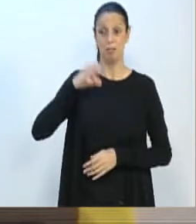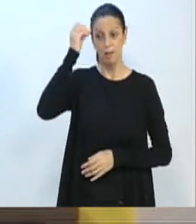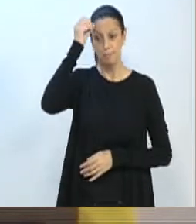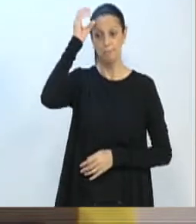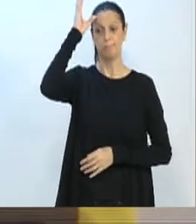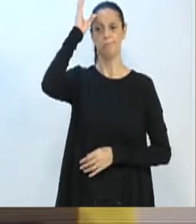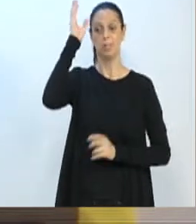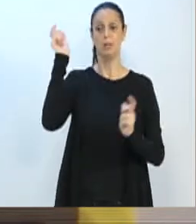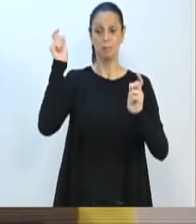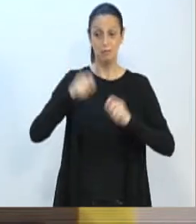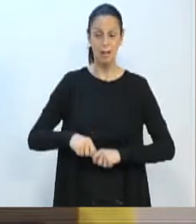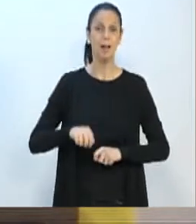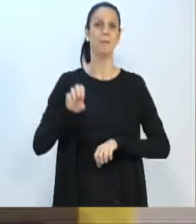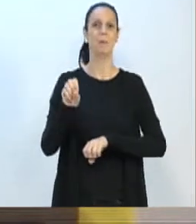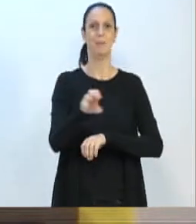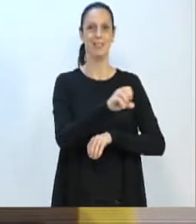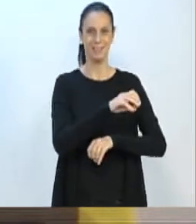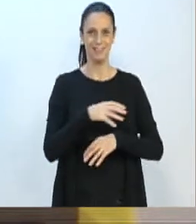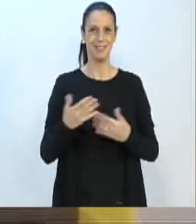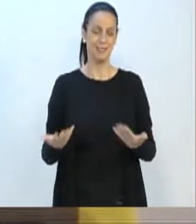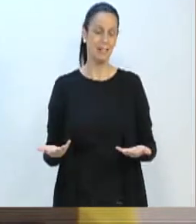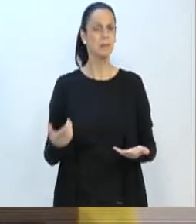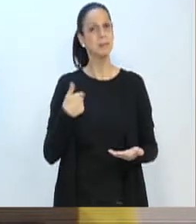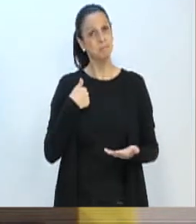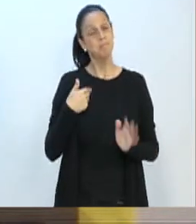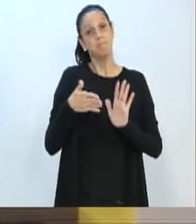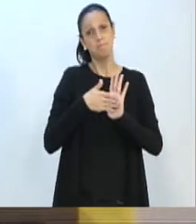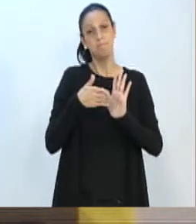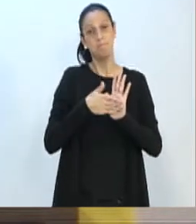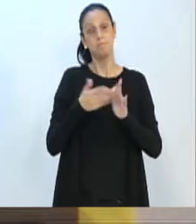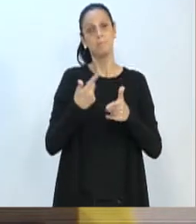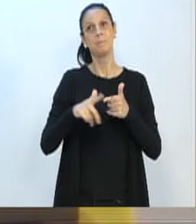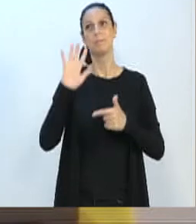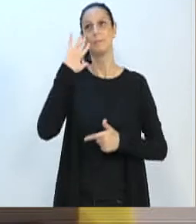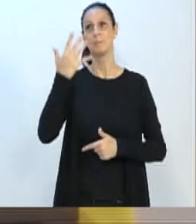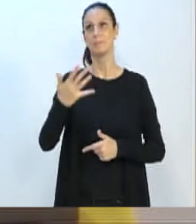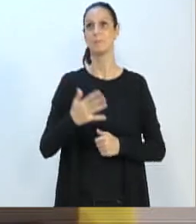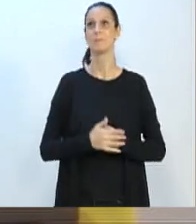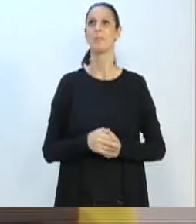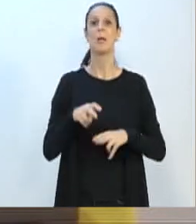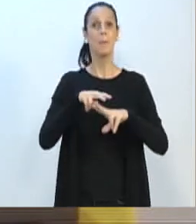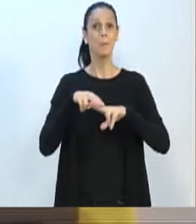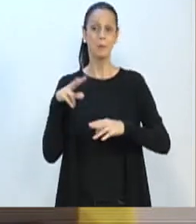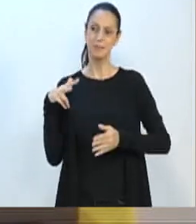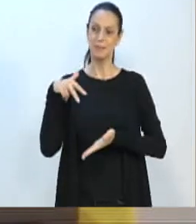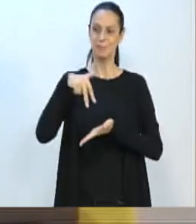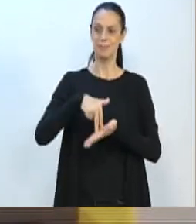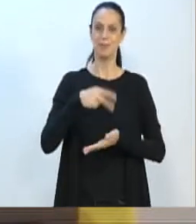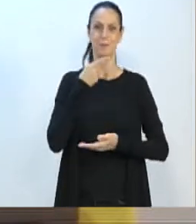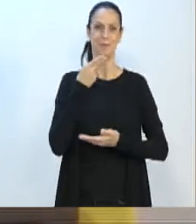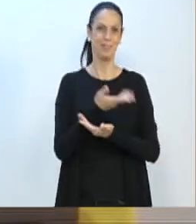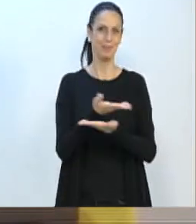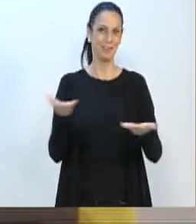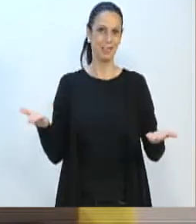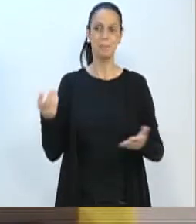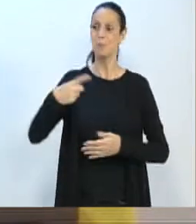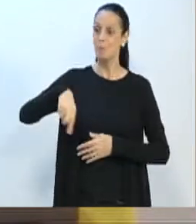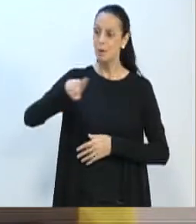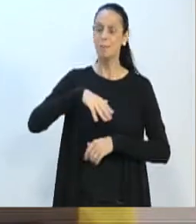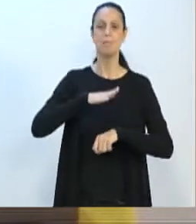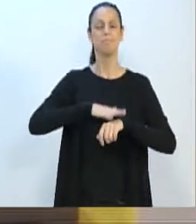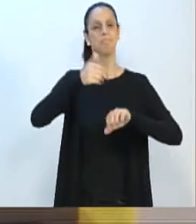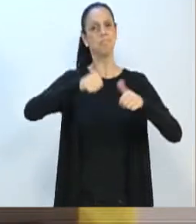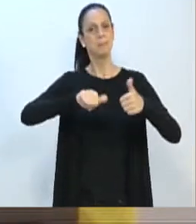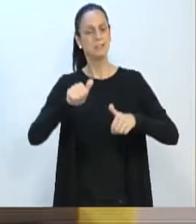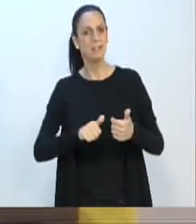mediação disso é a solução que eu proponho, vamos dizer assim, e é esse o motivo de eu estar aqui, para que seja analisado isso, seja